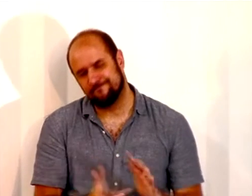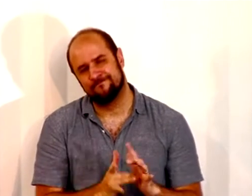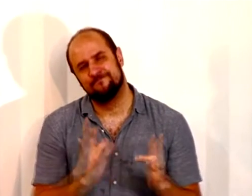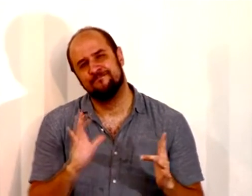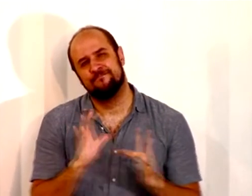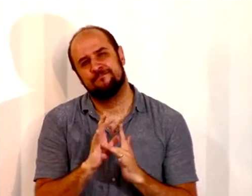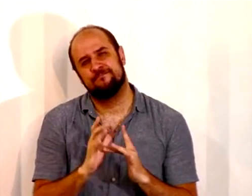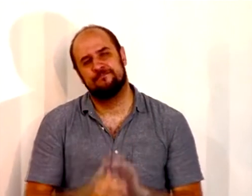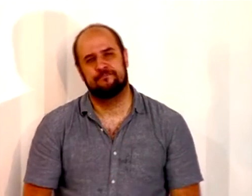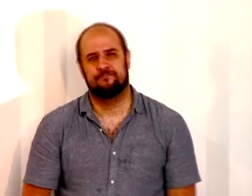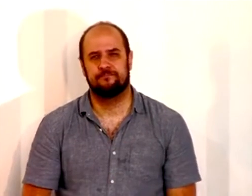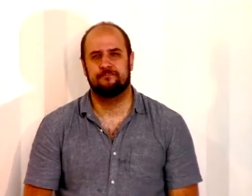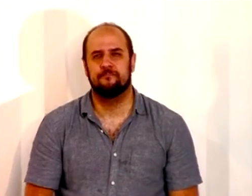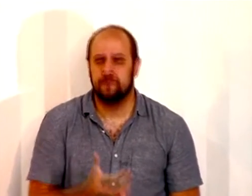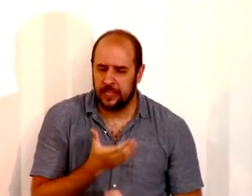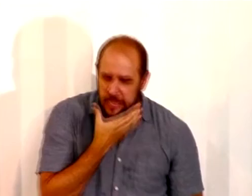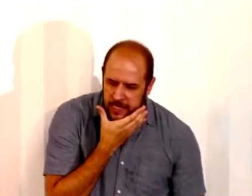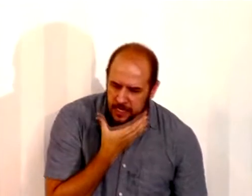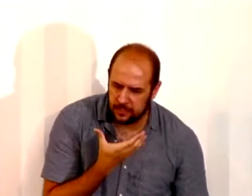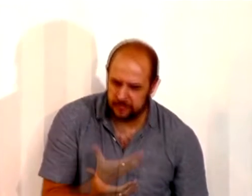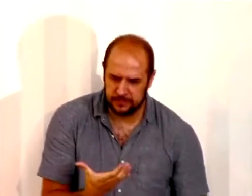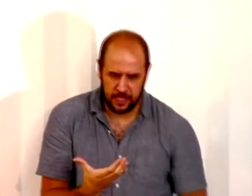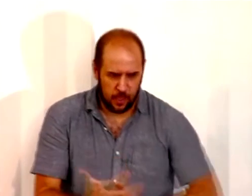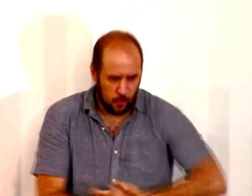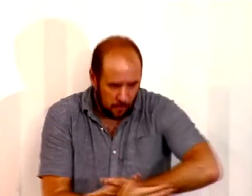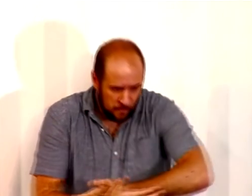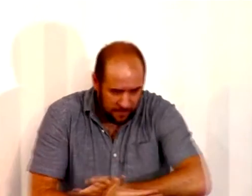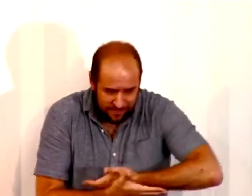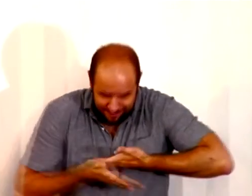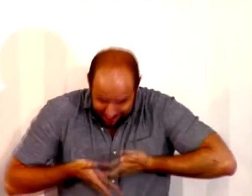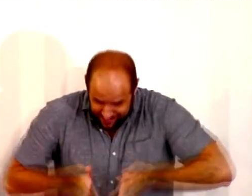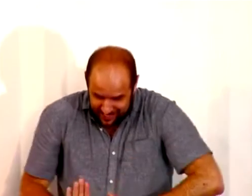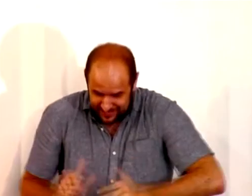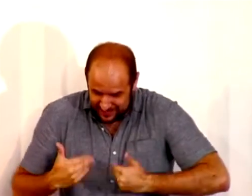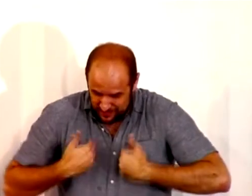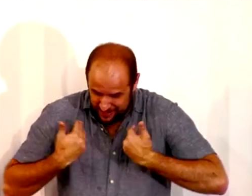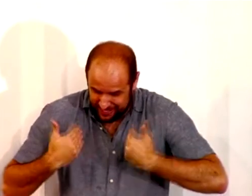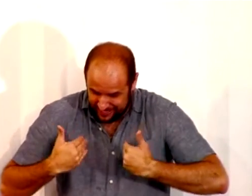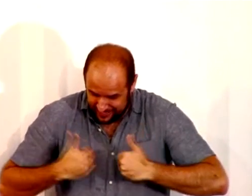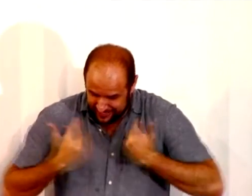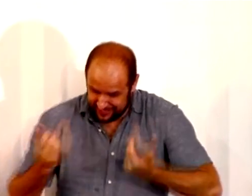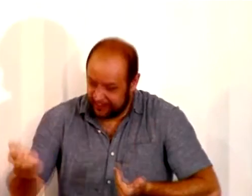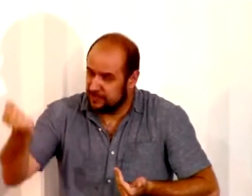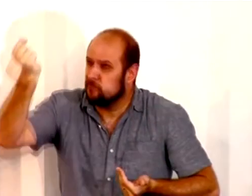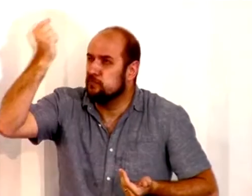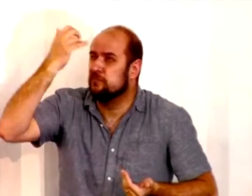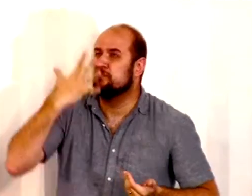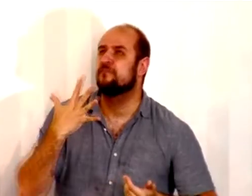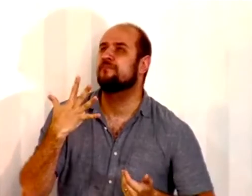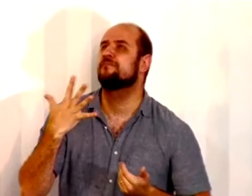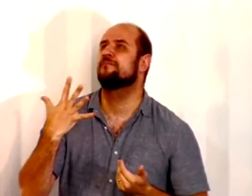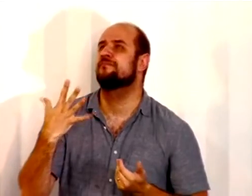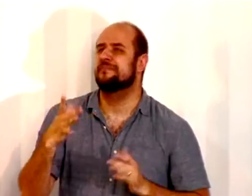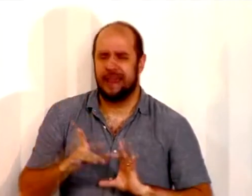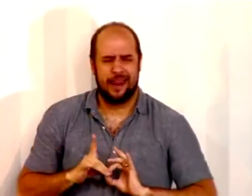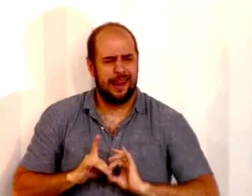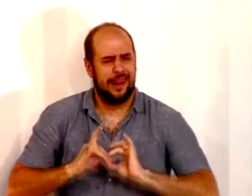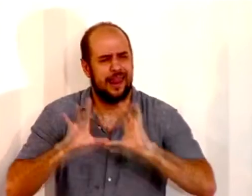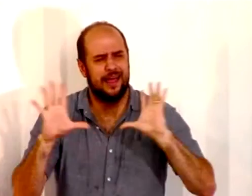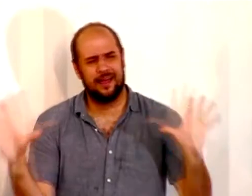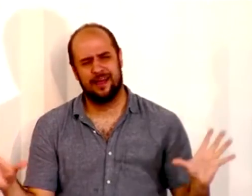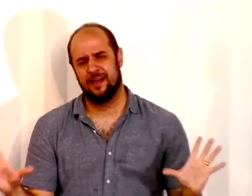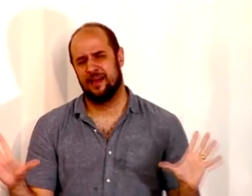O Natal é aquele menino que nos nasceu e que é a alegria, que é a luz, que é o libertador, que é